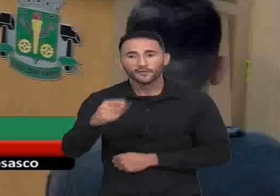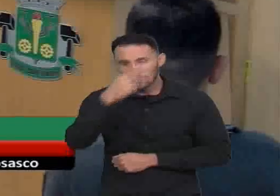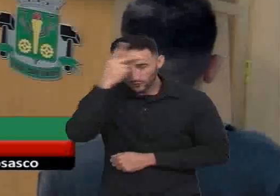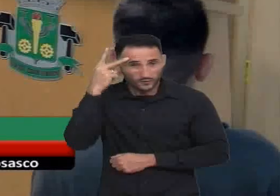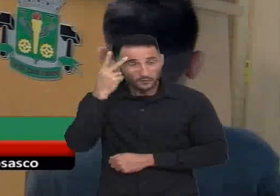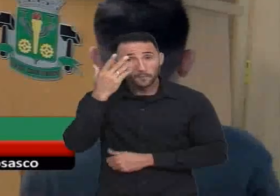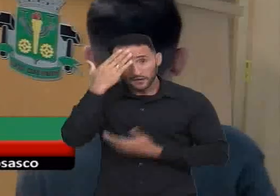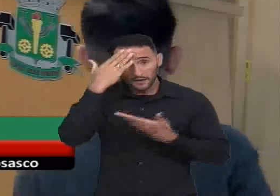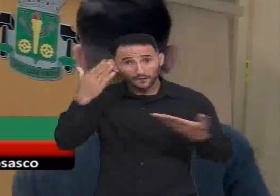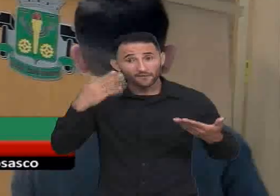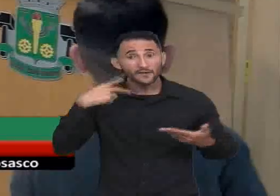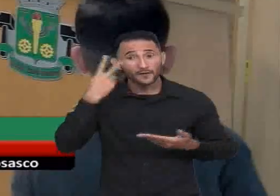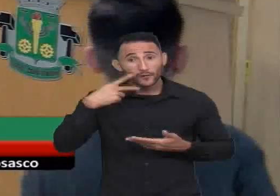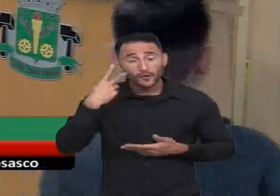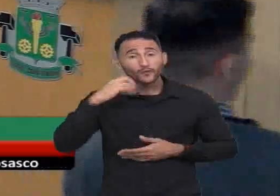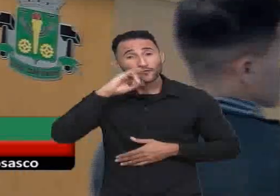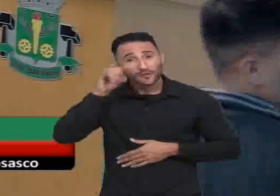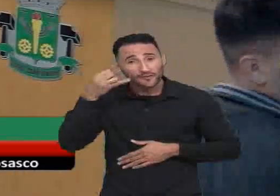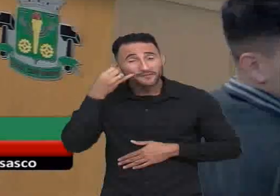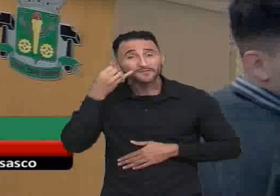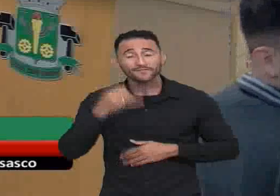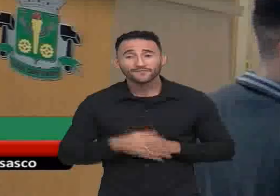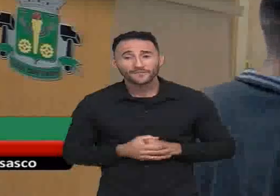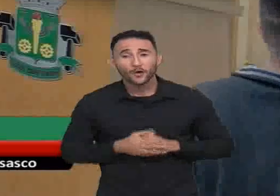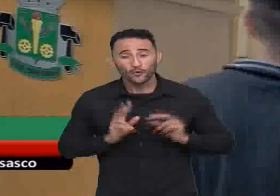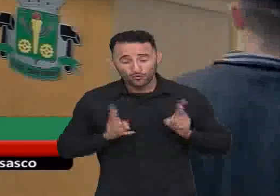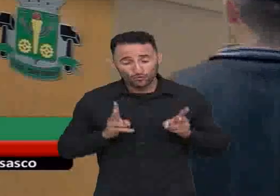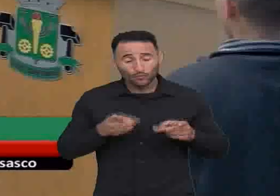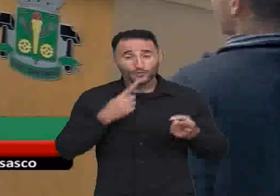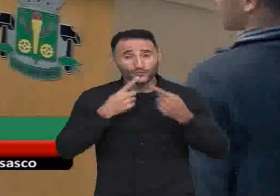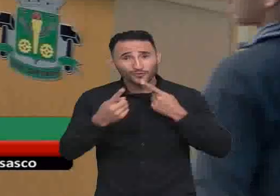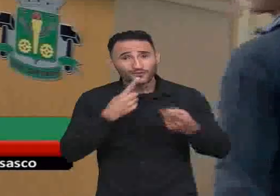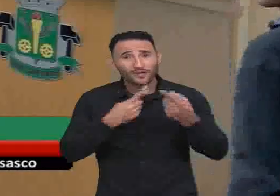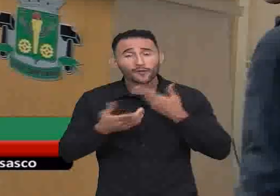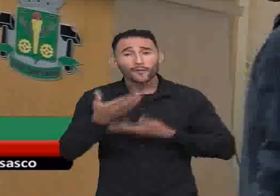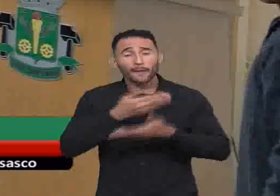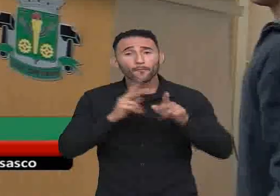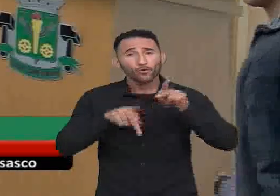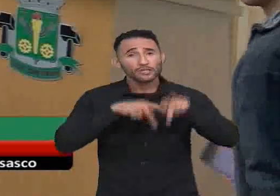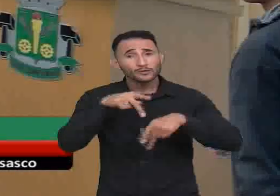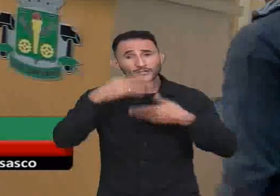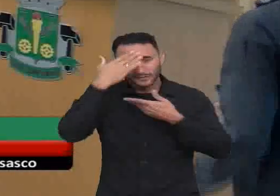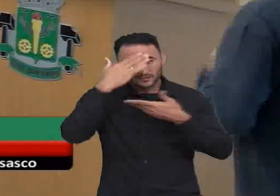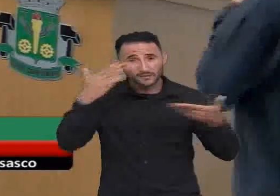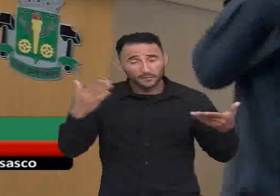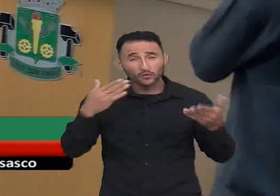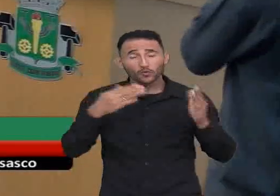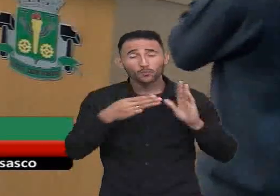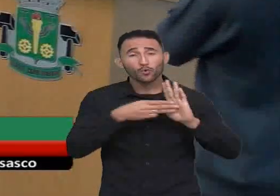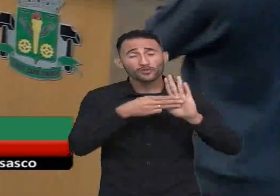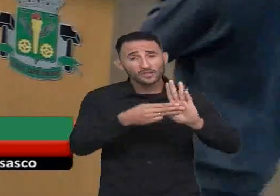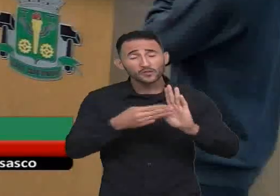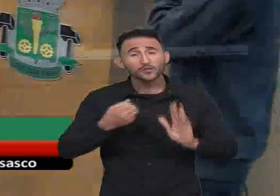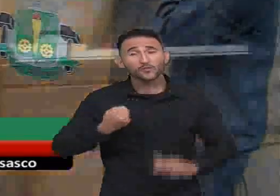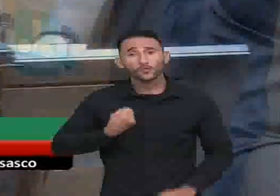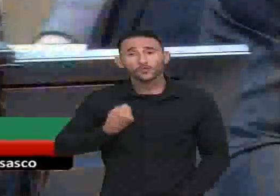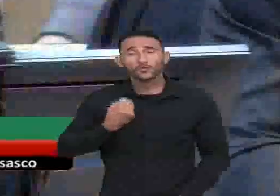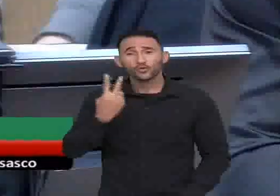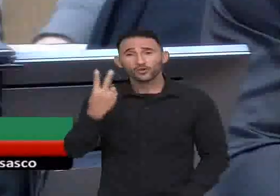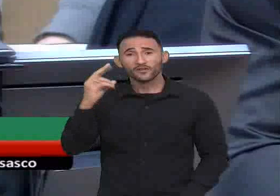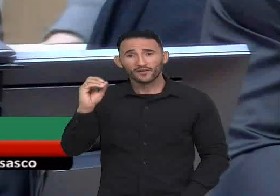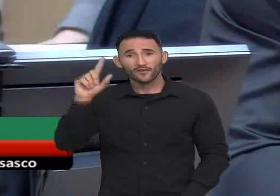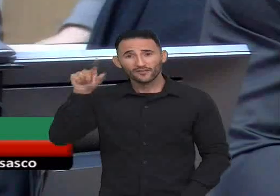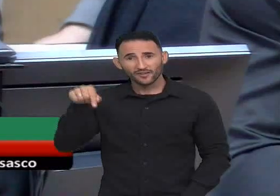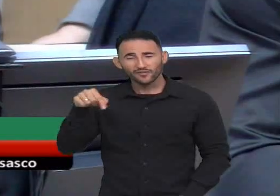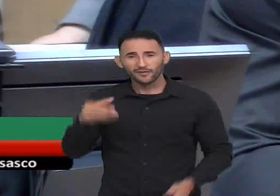nova vereadora Juliana. Continua em discussão a moção de agradecimento 207 de 2023.